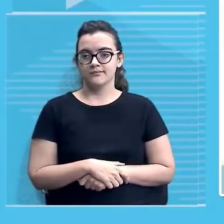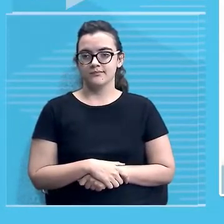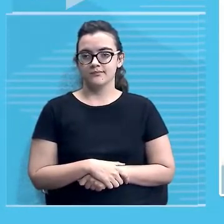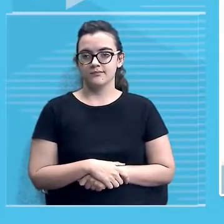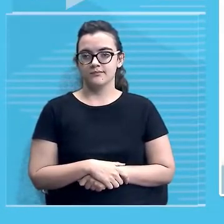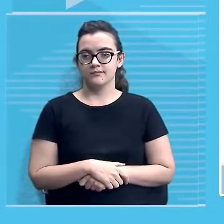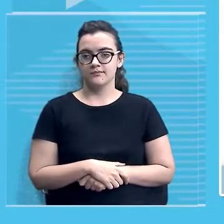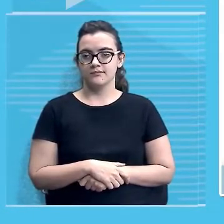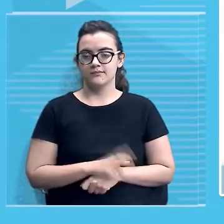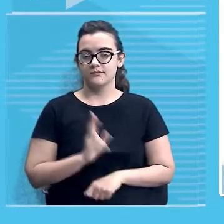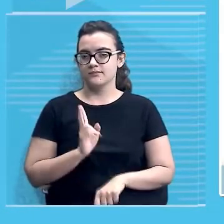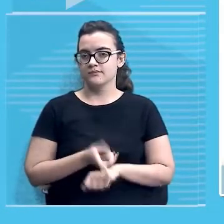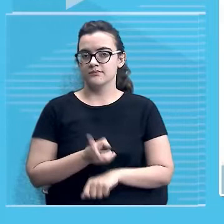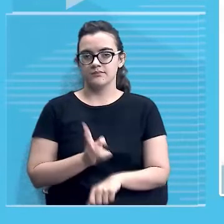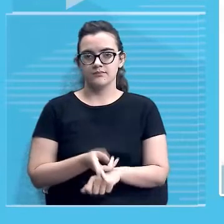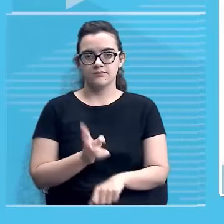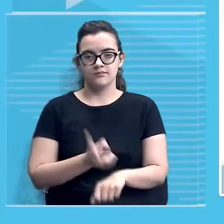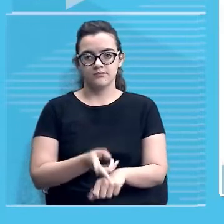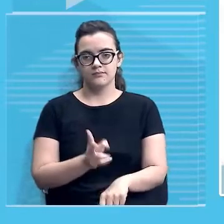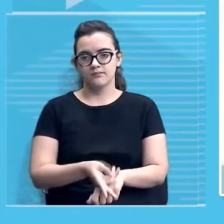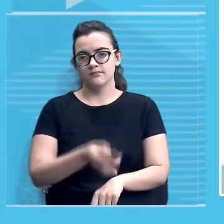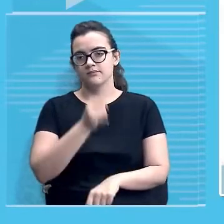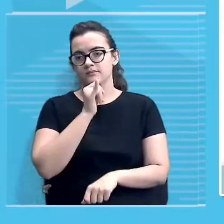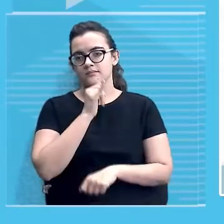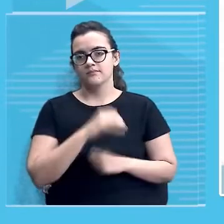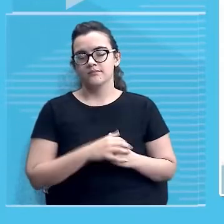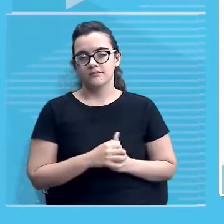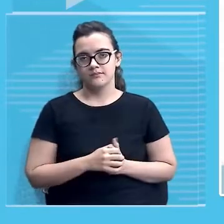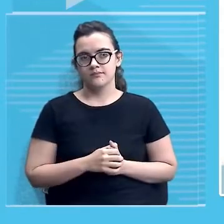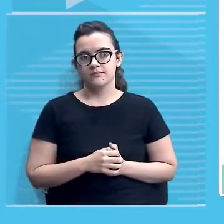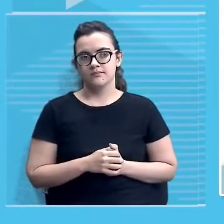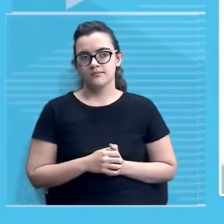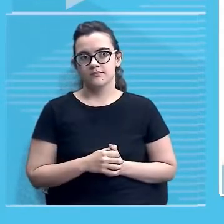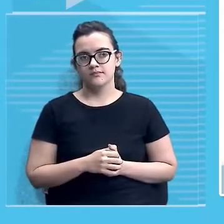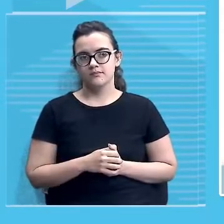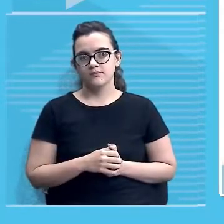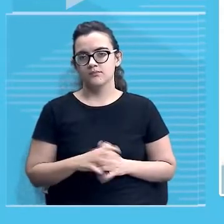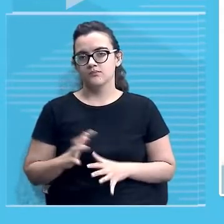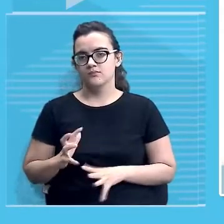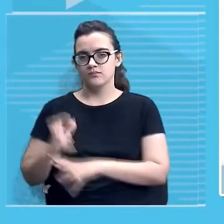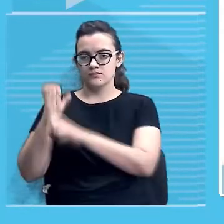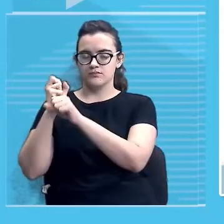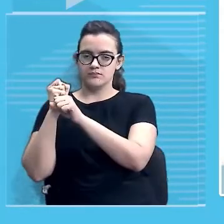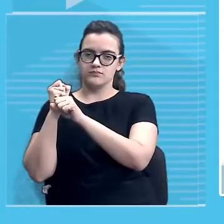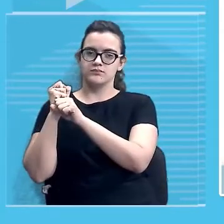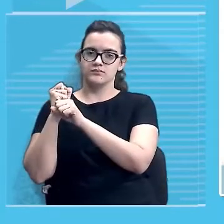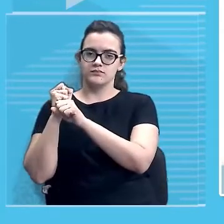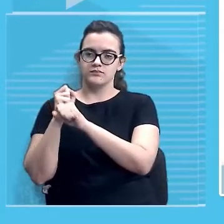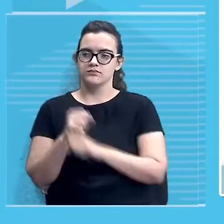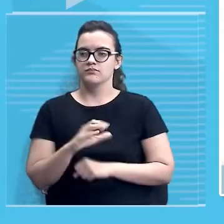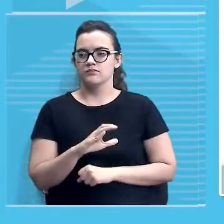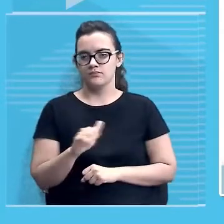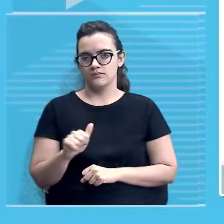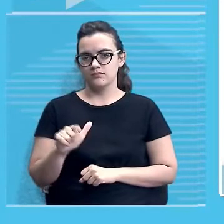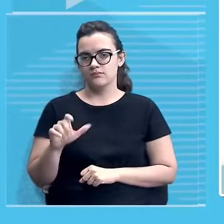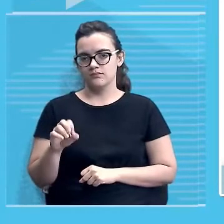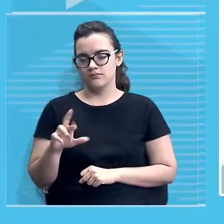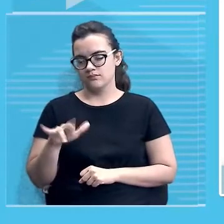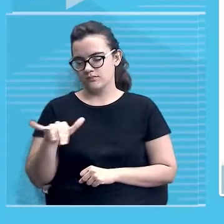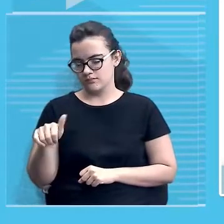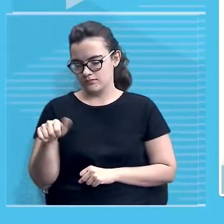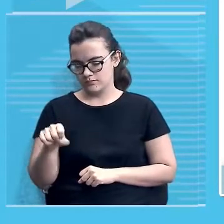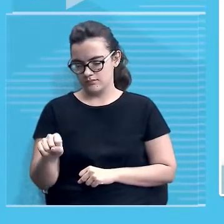Então, toda vez que eu tenho valor em calorias e preciso